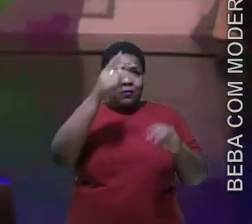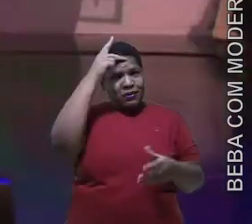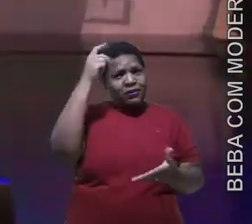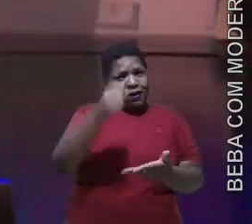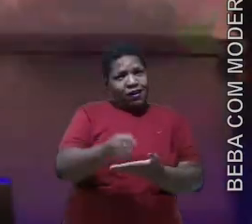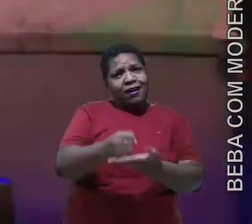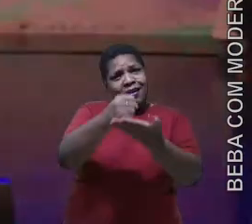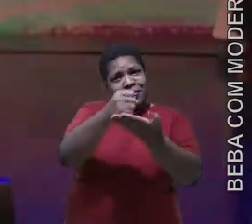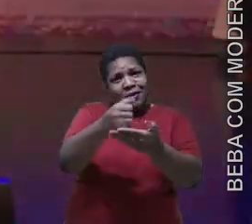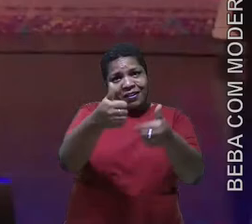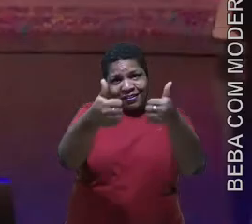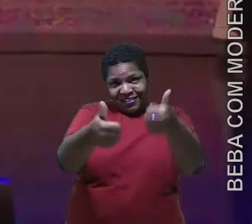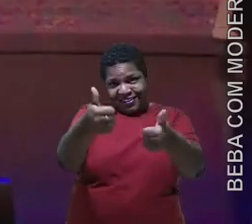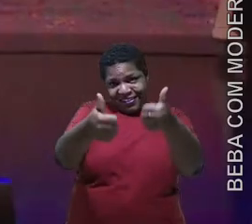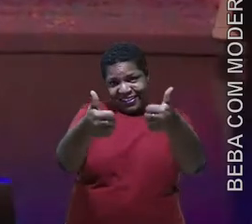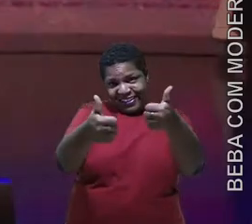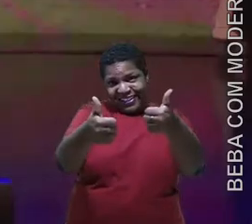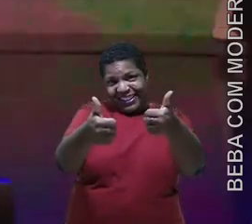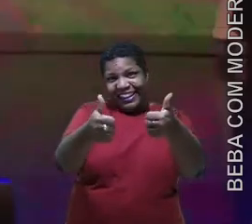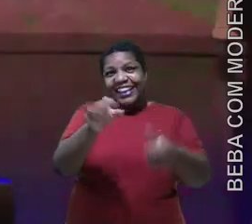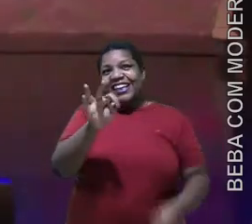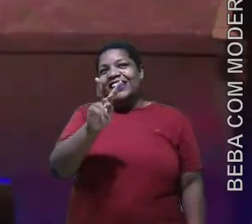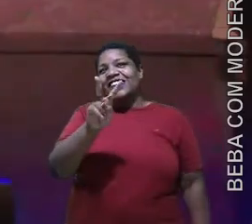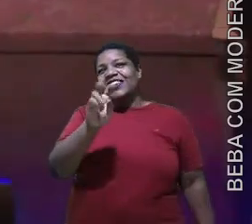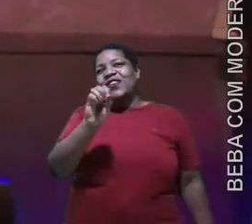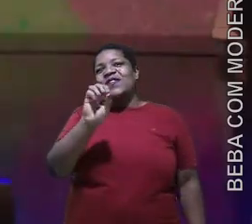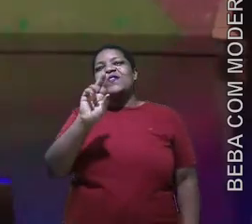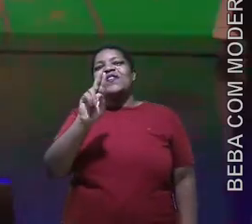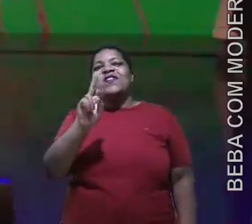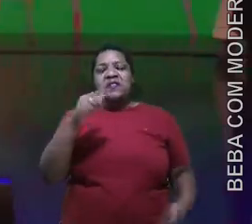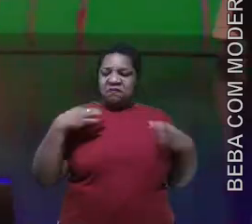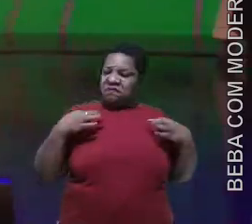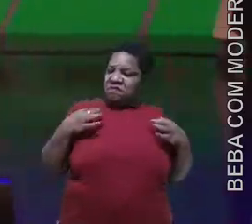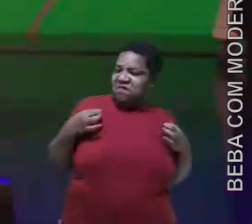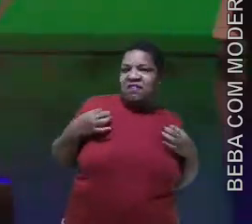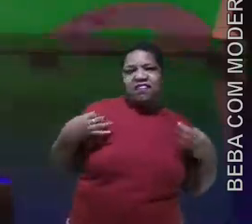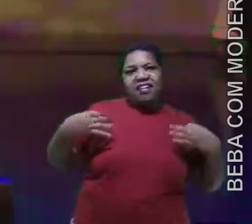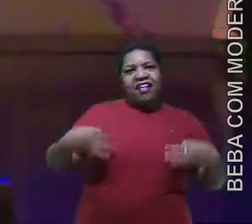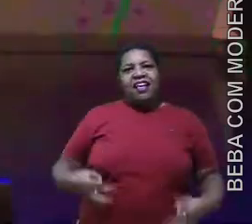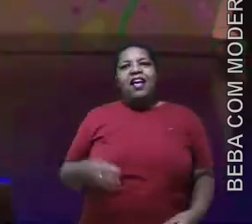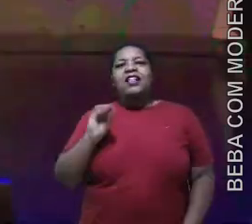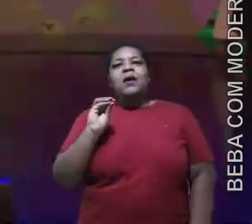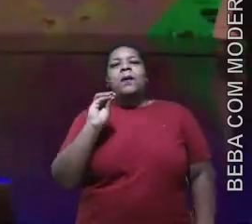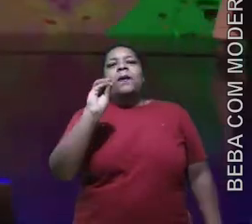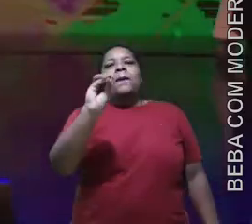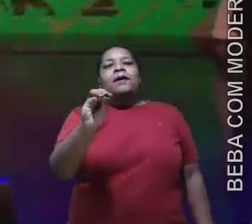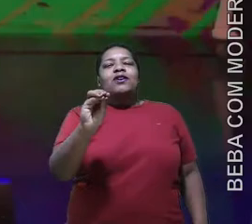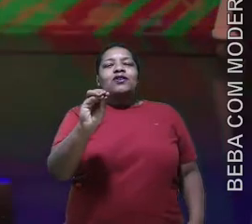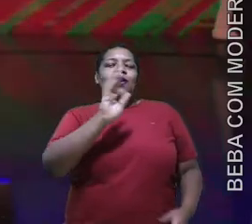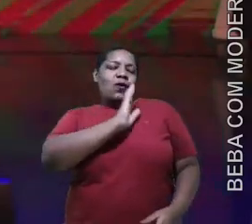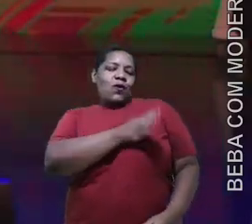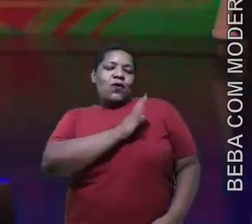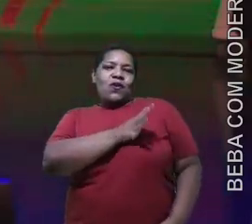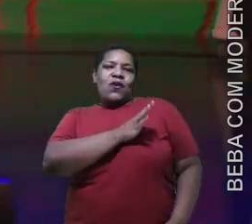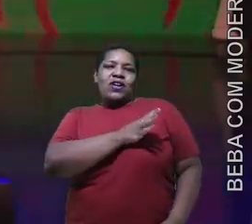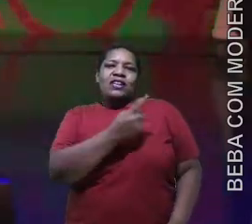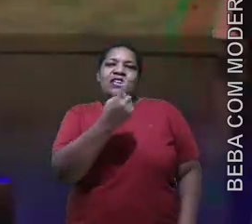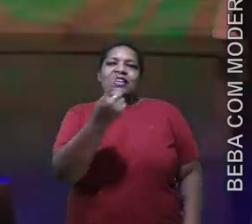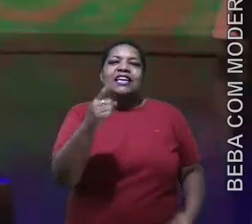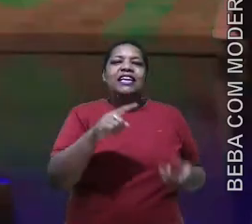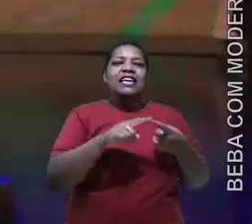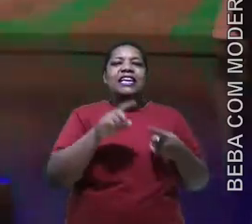manda um beijinho pessoal que eu não vou hoje nossa vestido de farol sempre na elegância manda um beijo